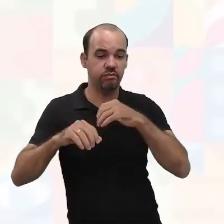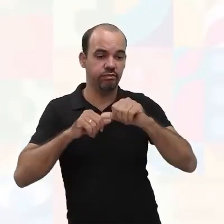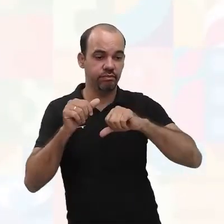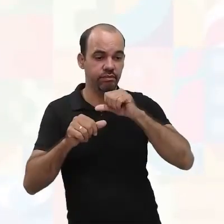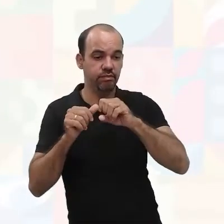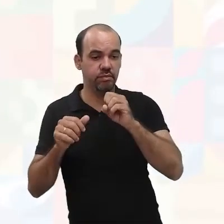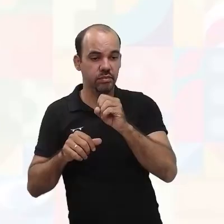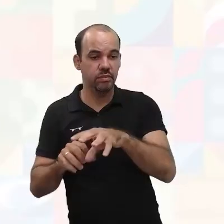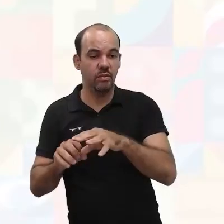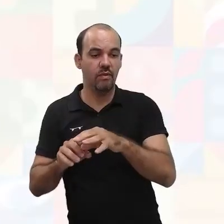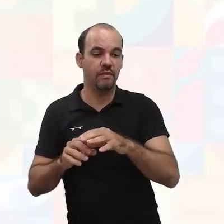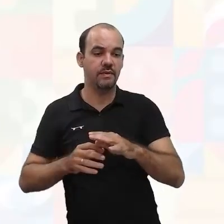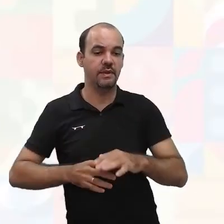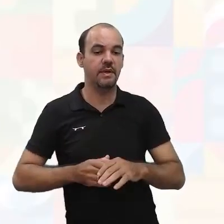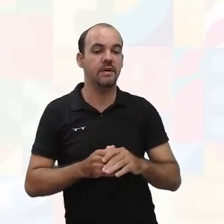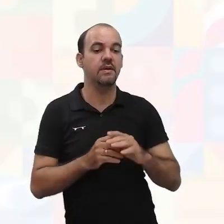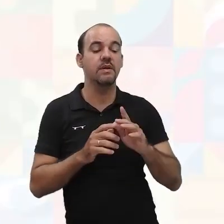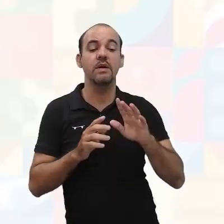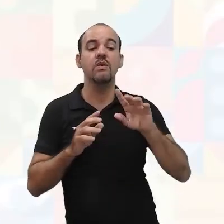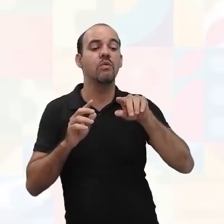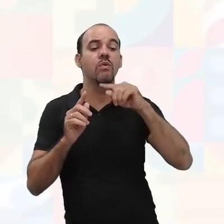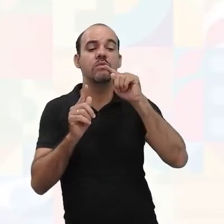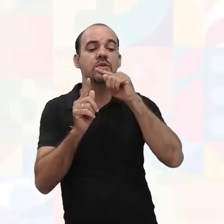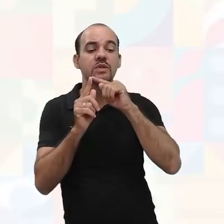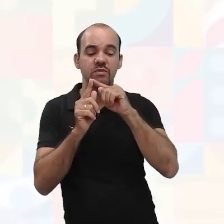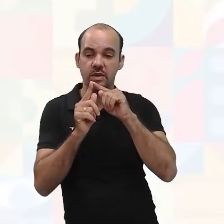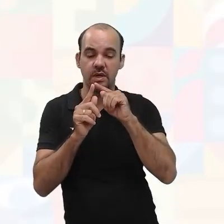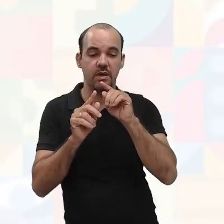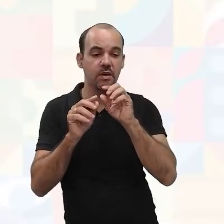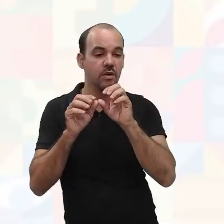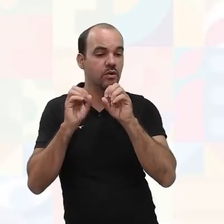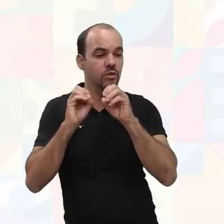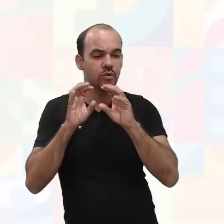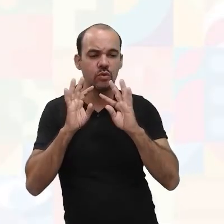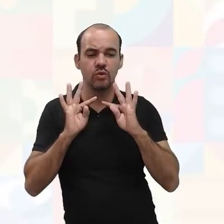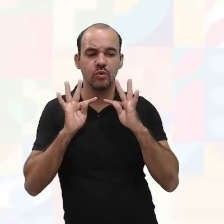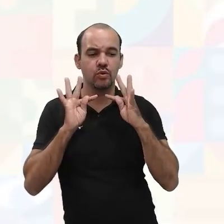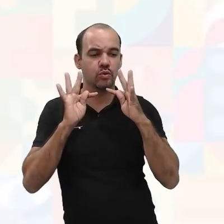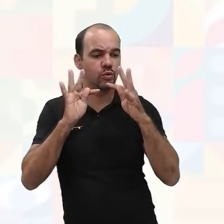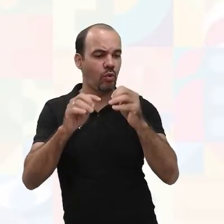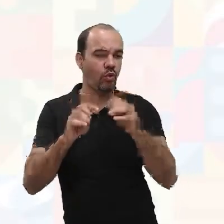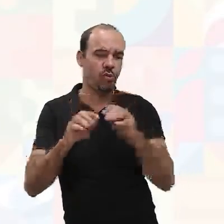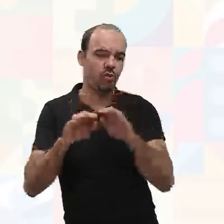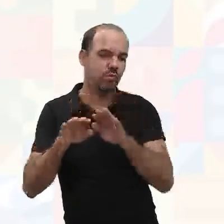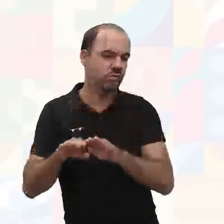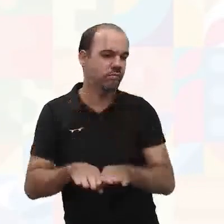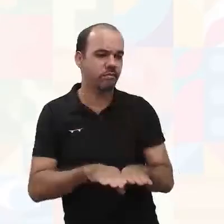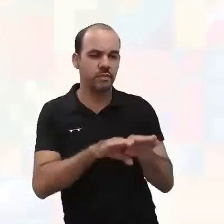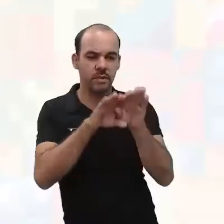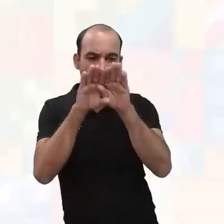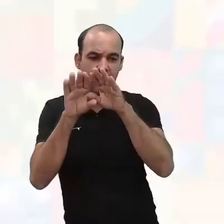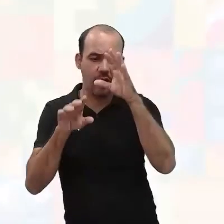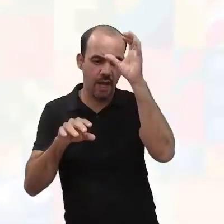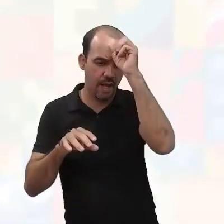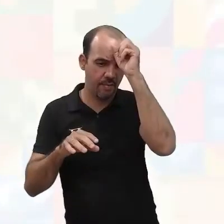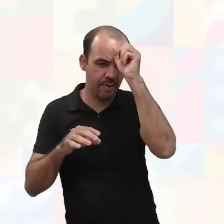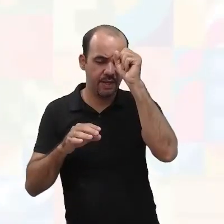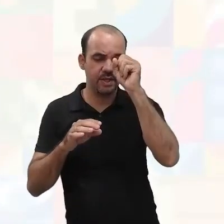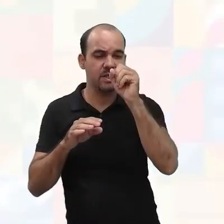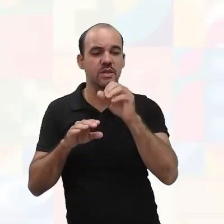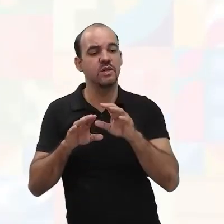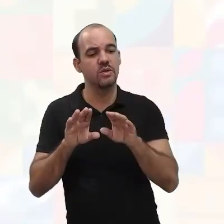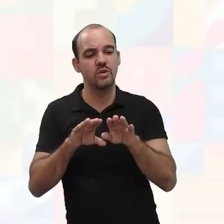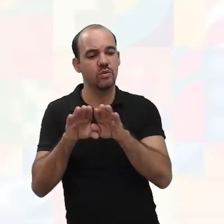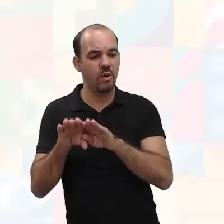se ter uma educação que fosse para todos. A diferença, a questão aí, eu acho que a grande crítica é que nós não temos uma